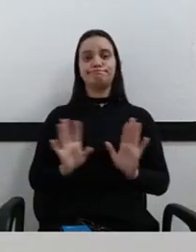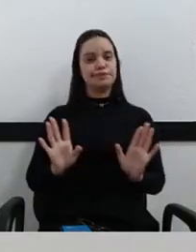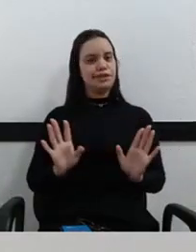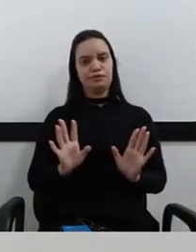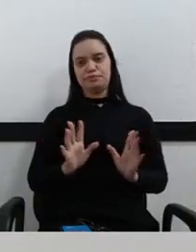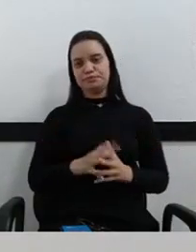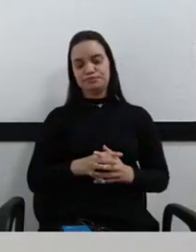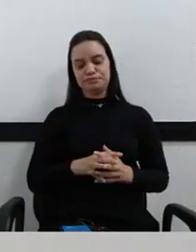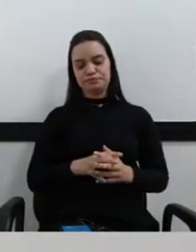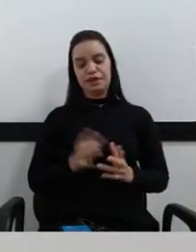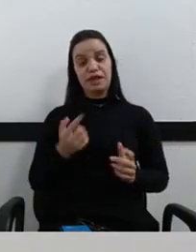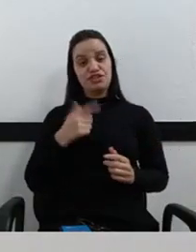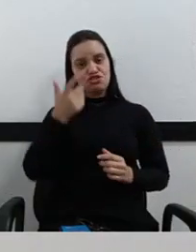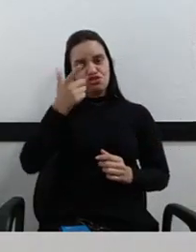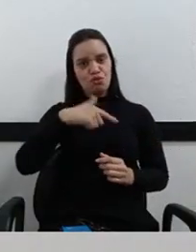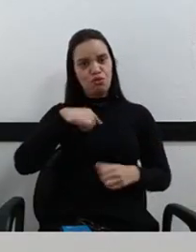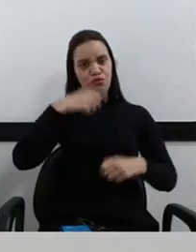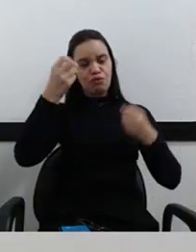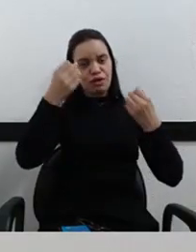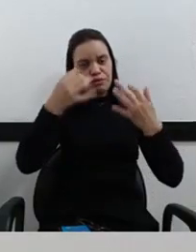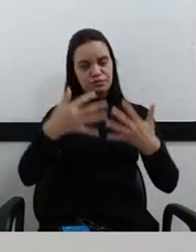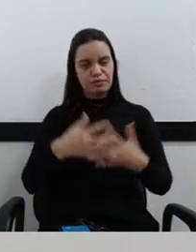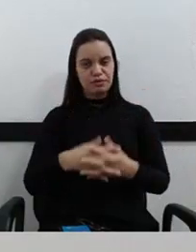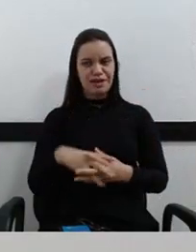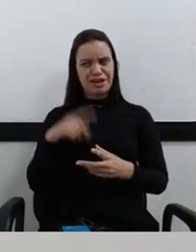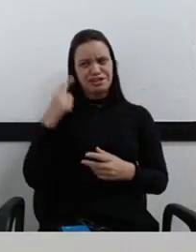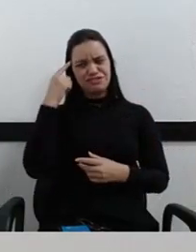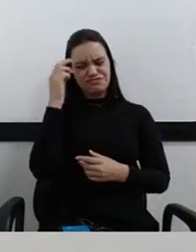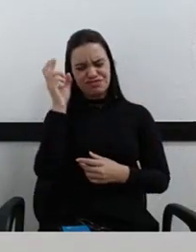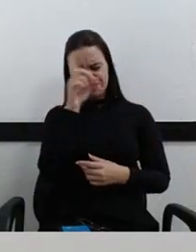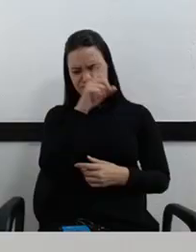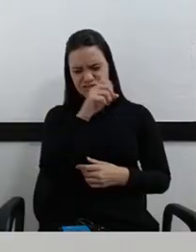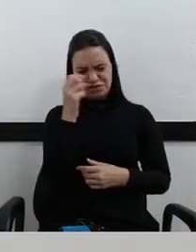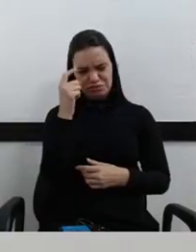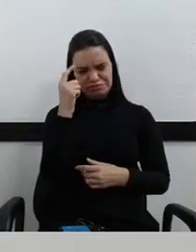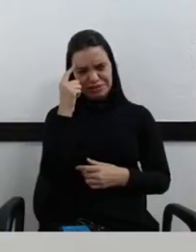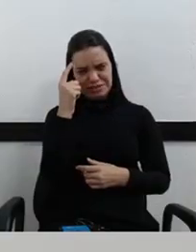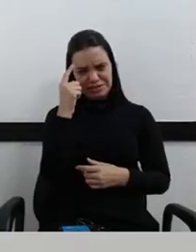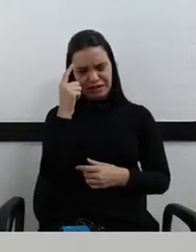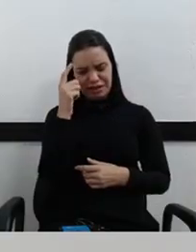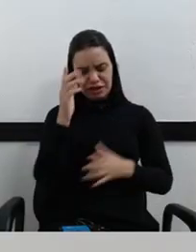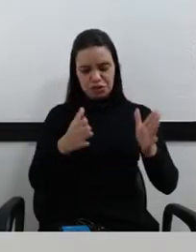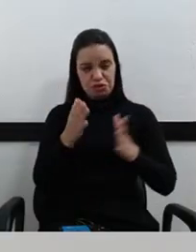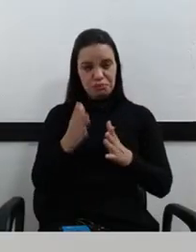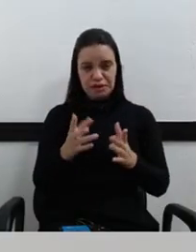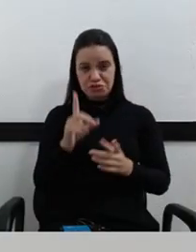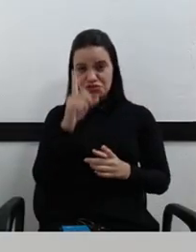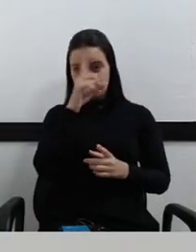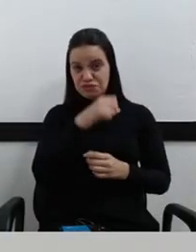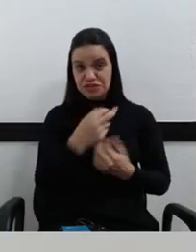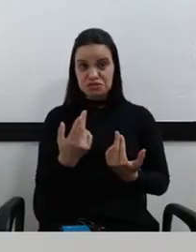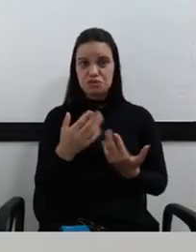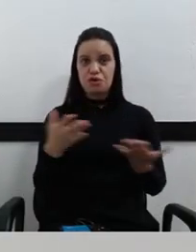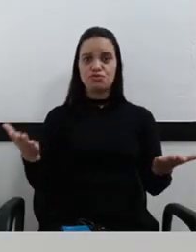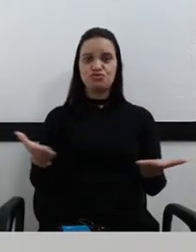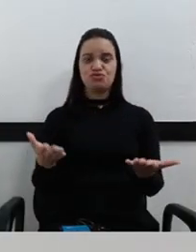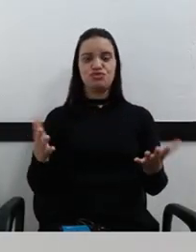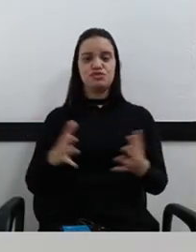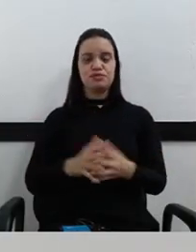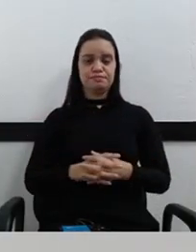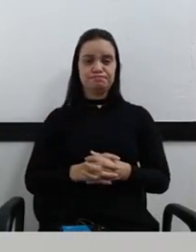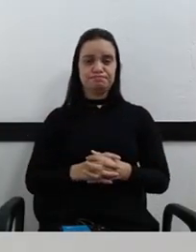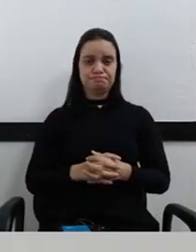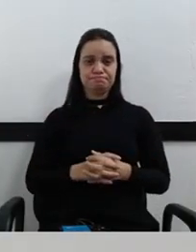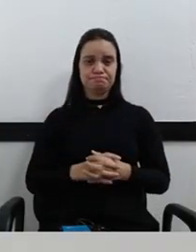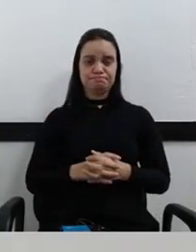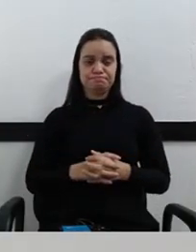na minha fala inicial e volto a repetir agora. É difícil imaginar um cenário tão ruim quanto esse. Nós tivemos uma PEC com tramitação